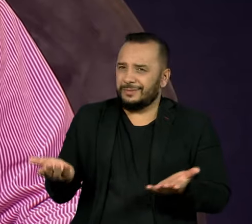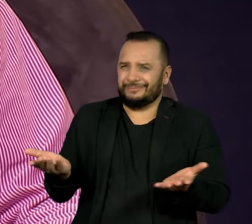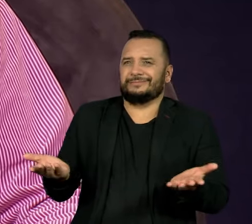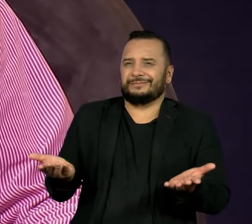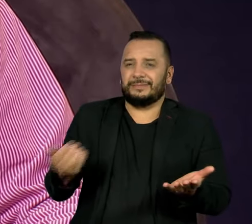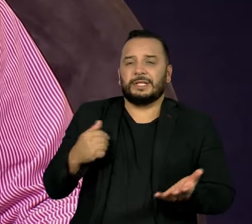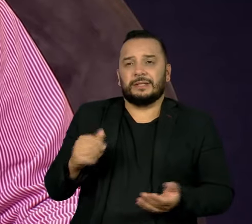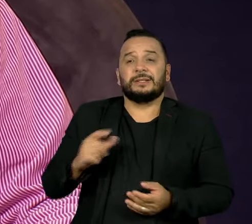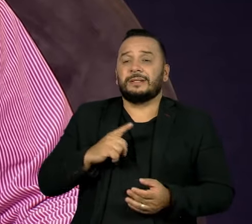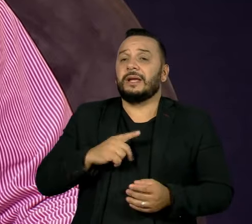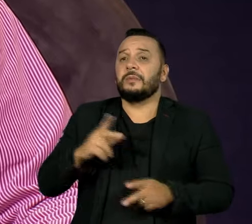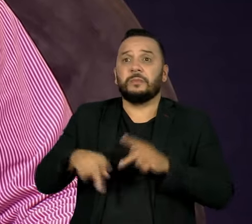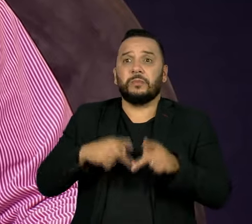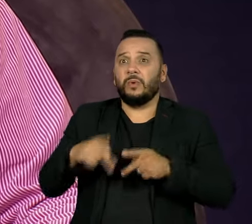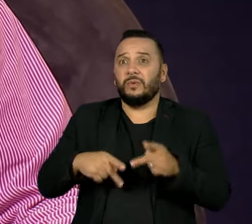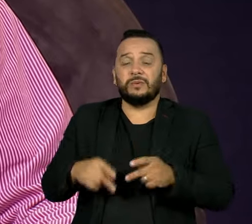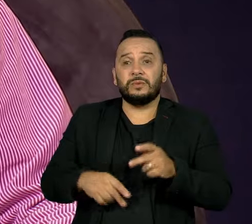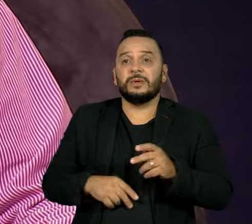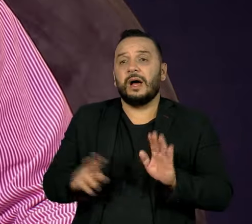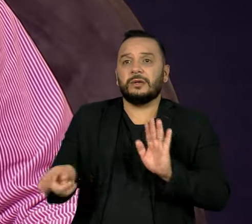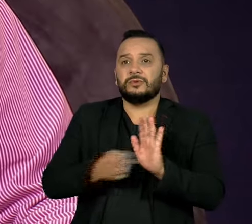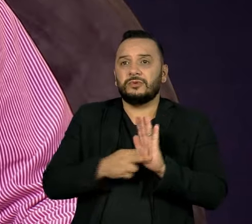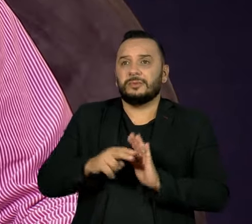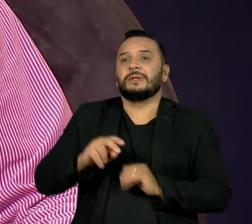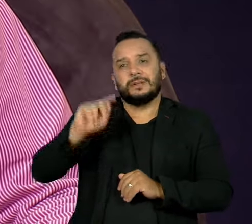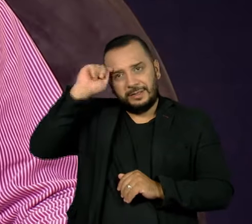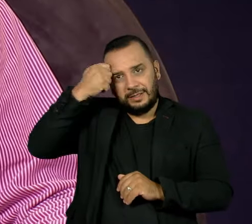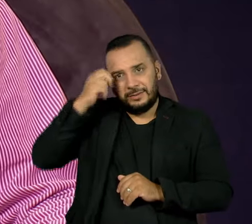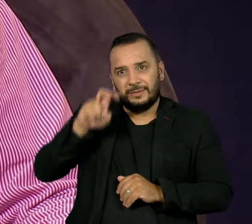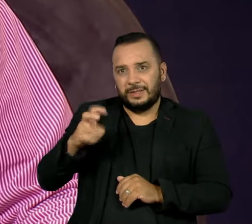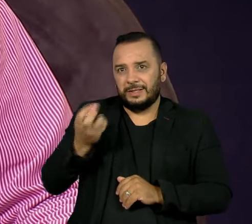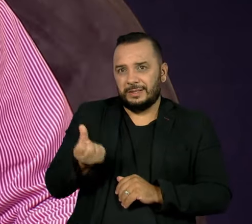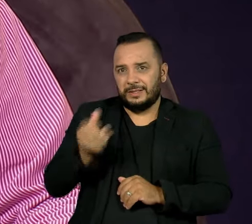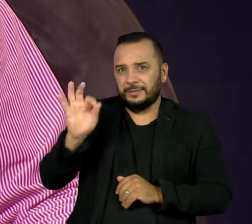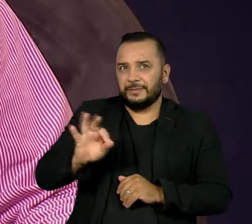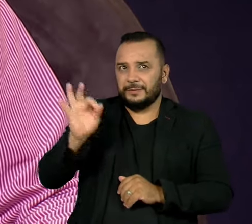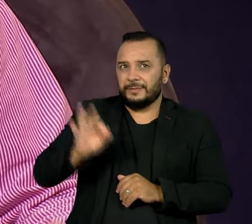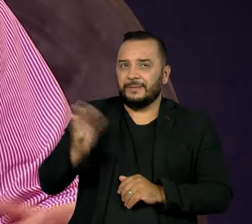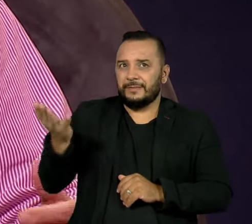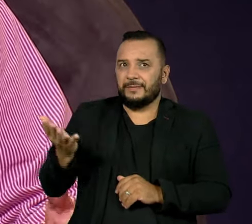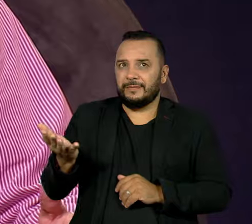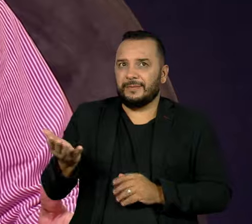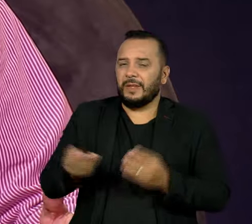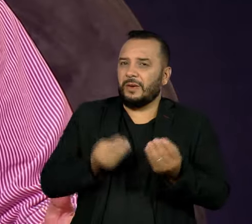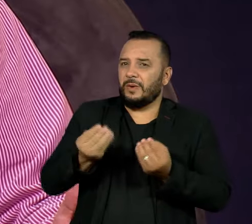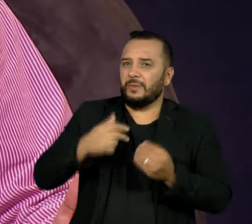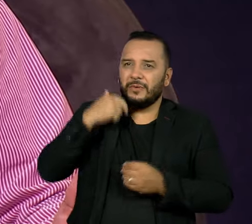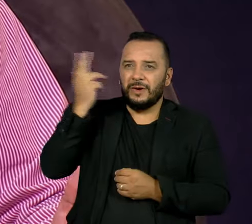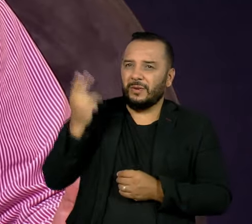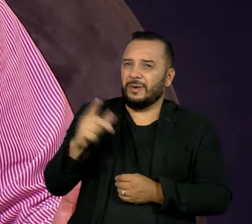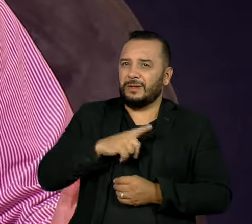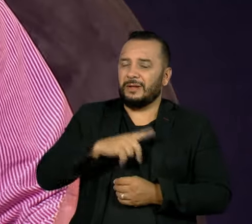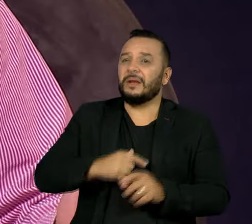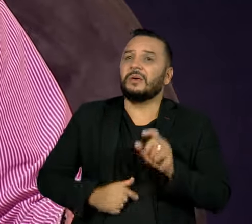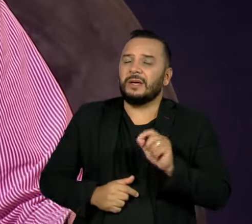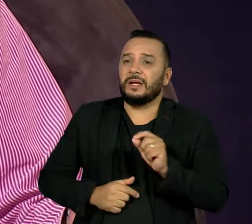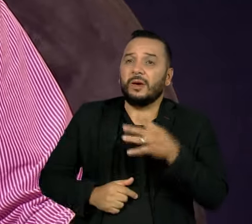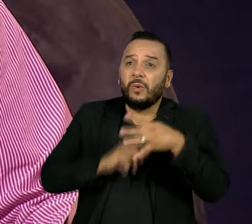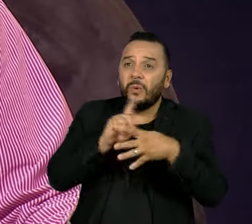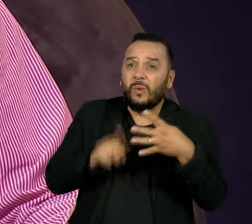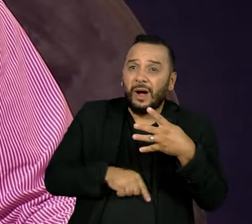população autodeclarada negra de 56% da população, é uma discrepância absurda que